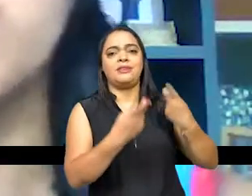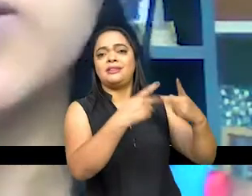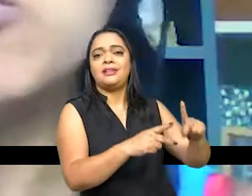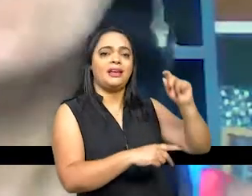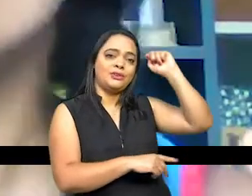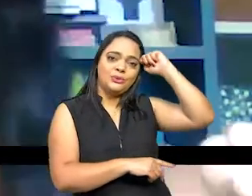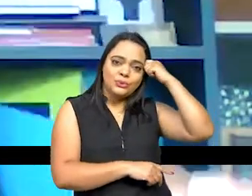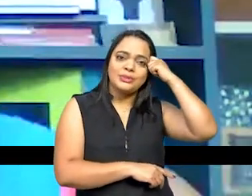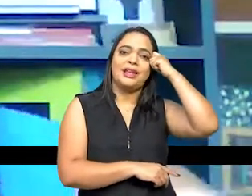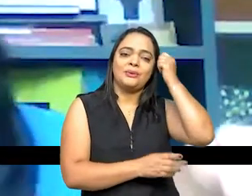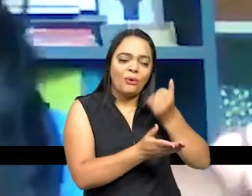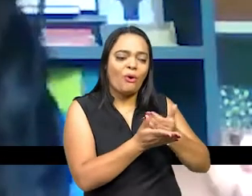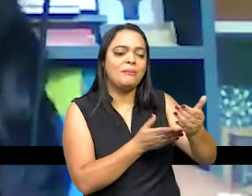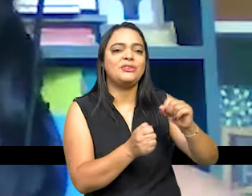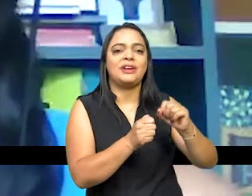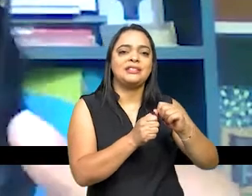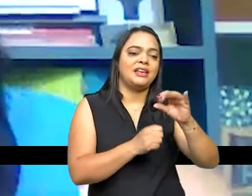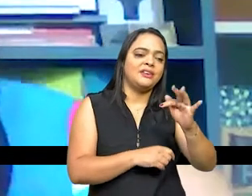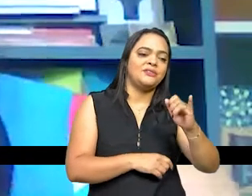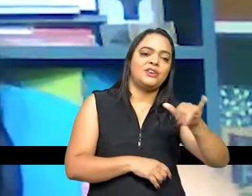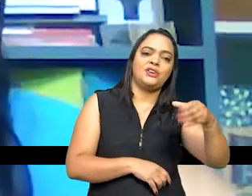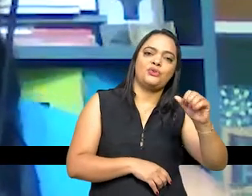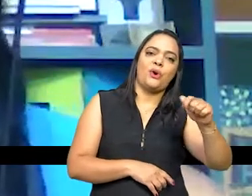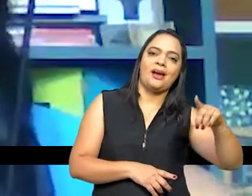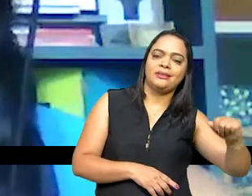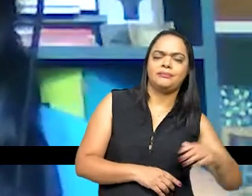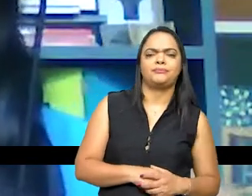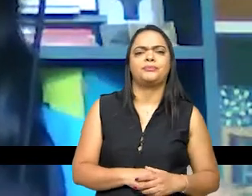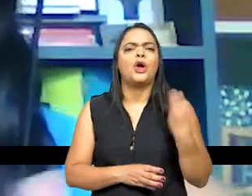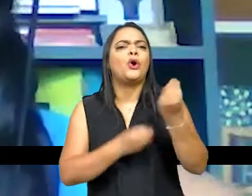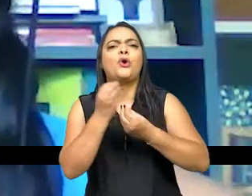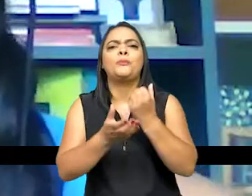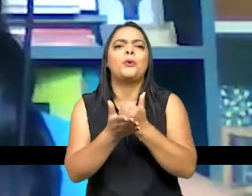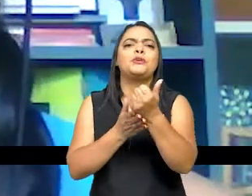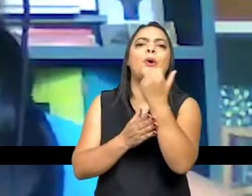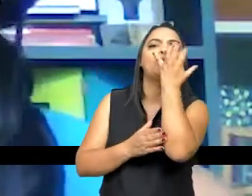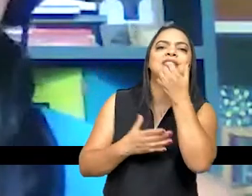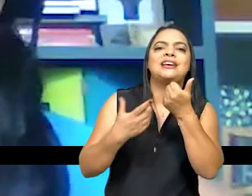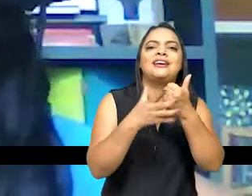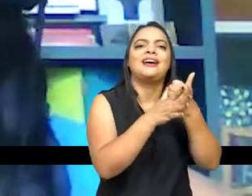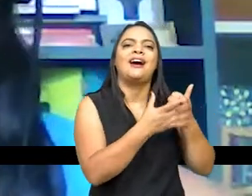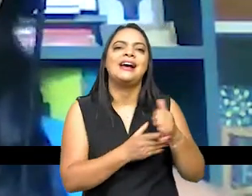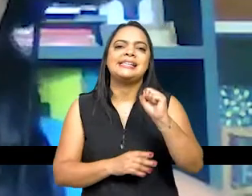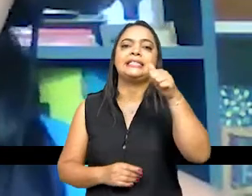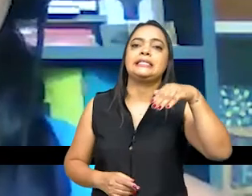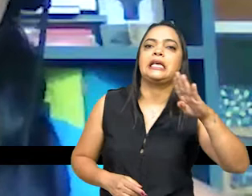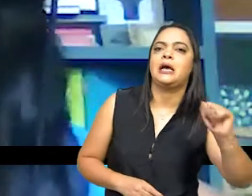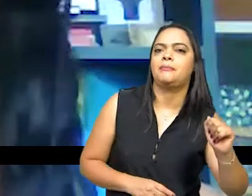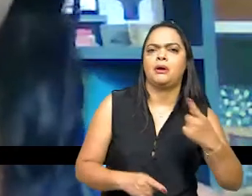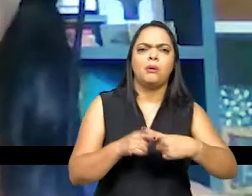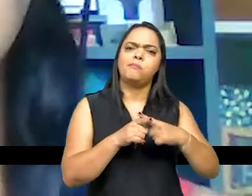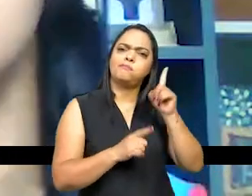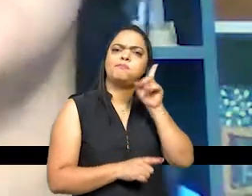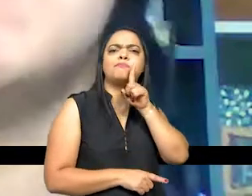na feijoada. Como é que a gente chegou no samba? Por que, que a gente não tem, né, vamos pensar lá nos Estados Unidos, a gente não tem percussão, a